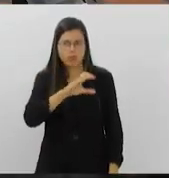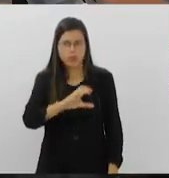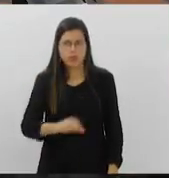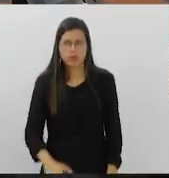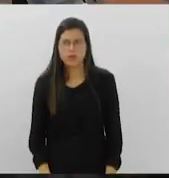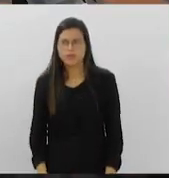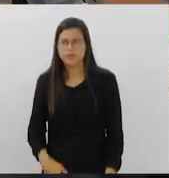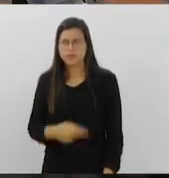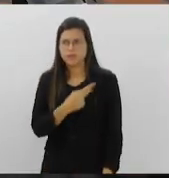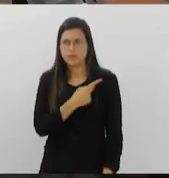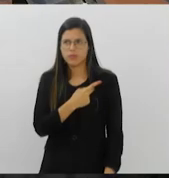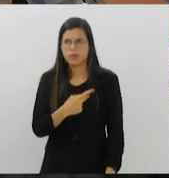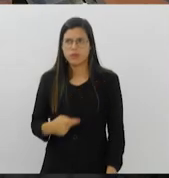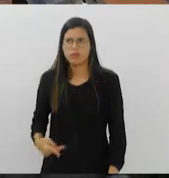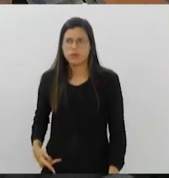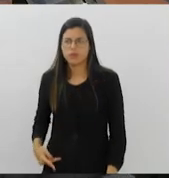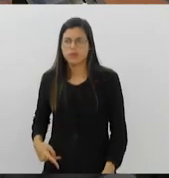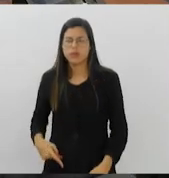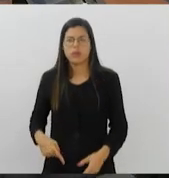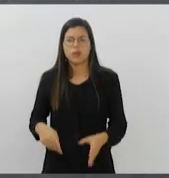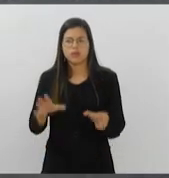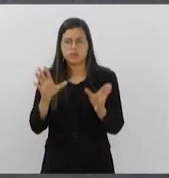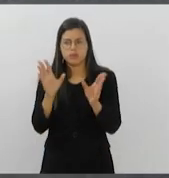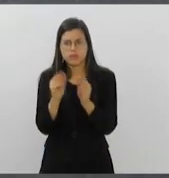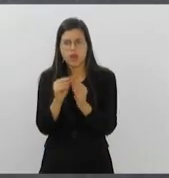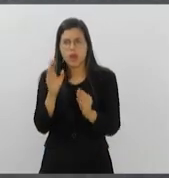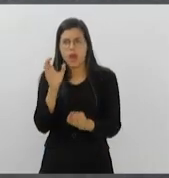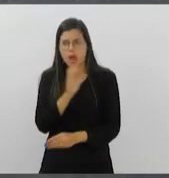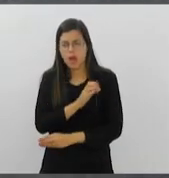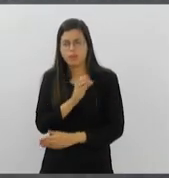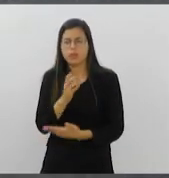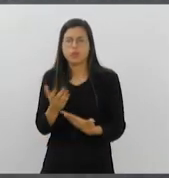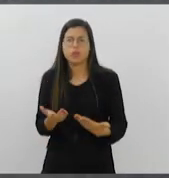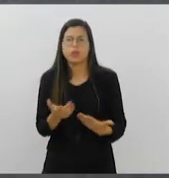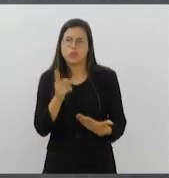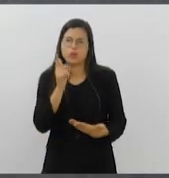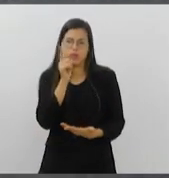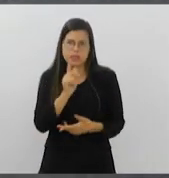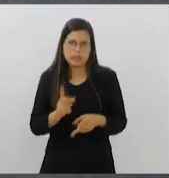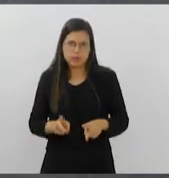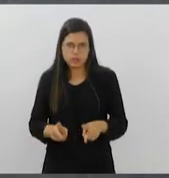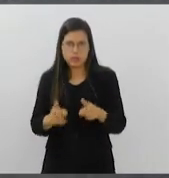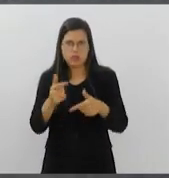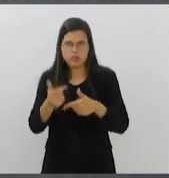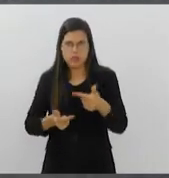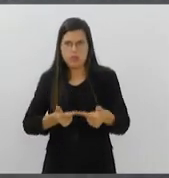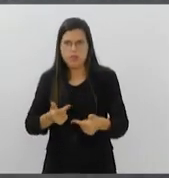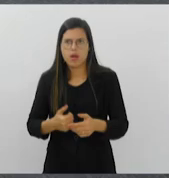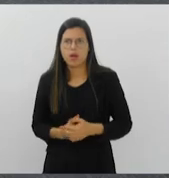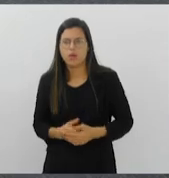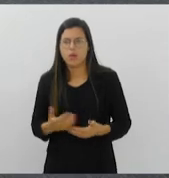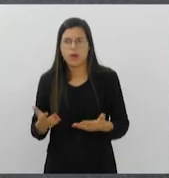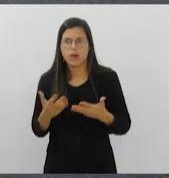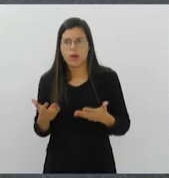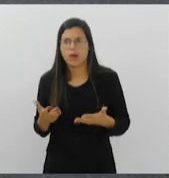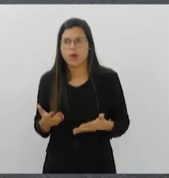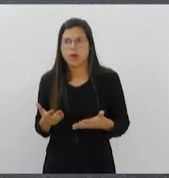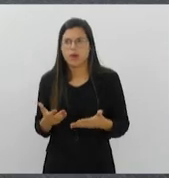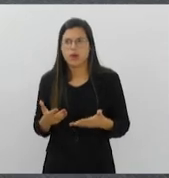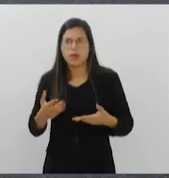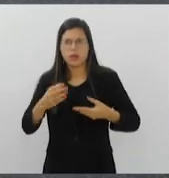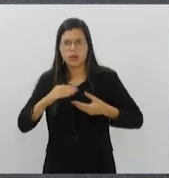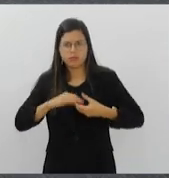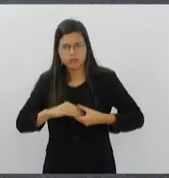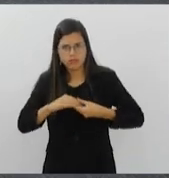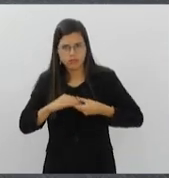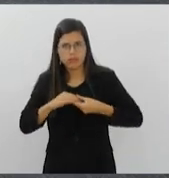Presidente, serei breve para a gente poder continuar a ordem dos nossos trabalhos. Queria rapidamente saudar os concursandos